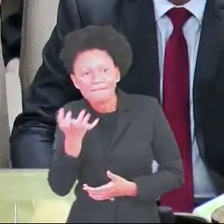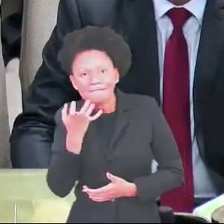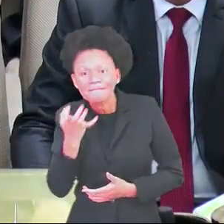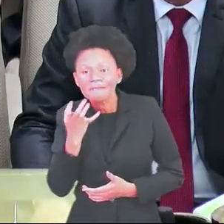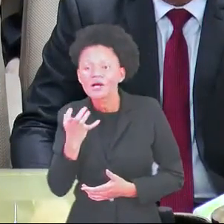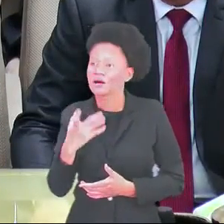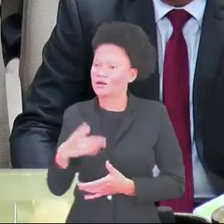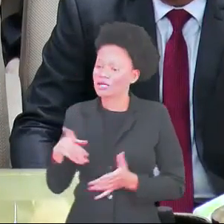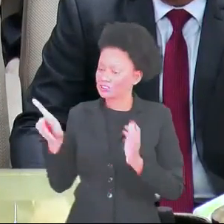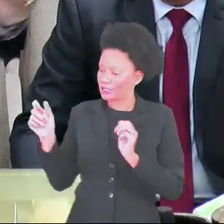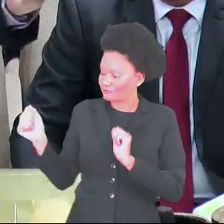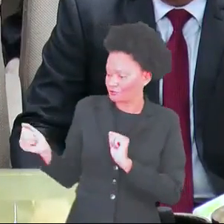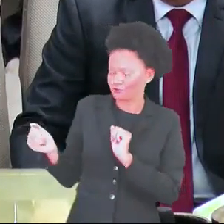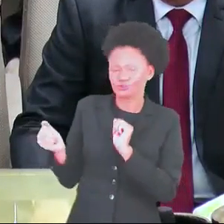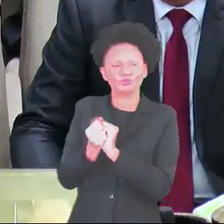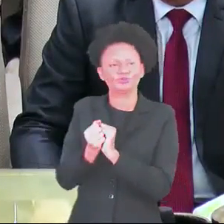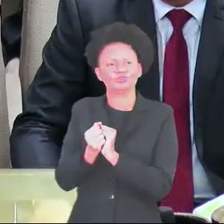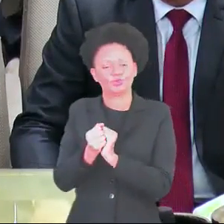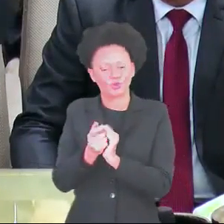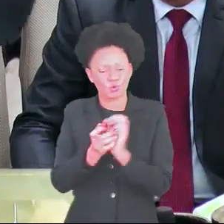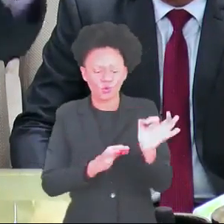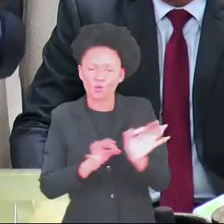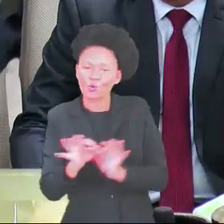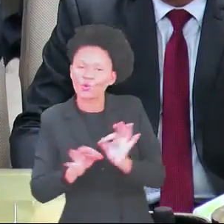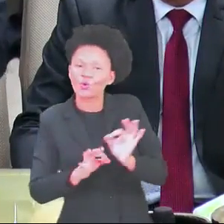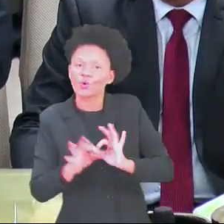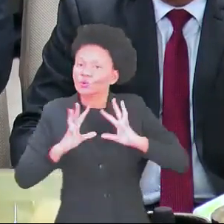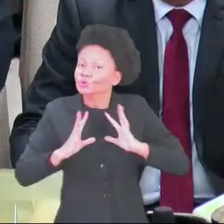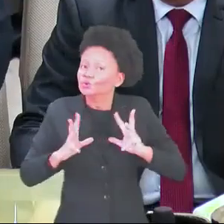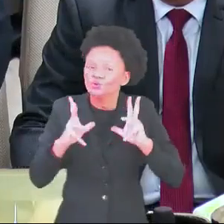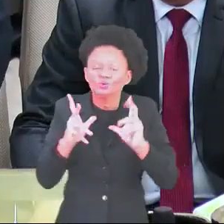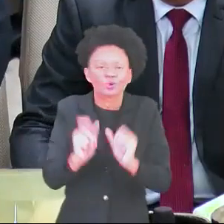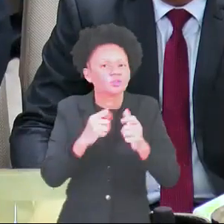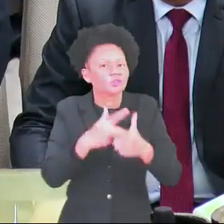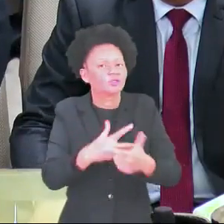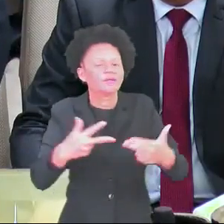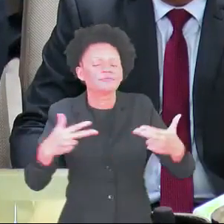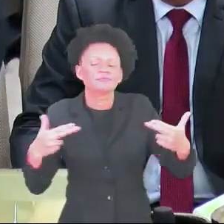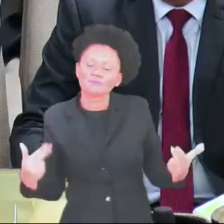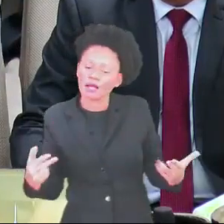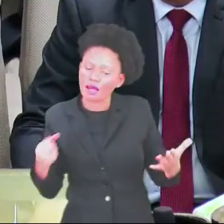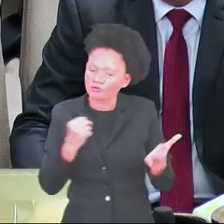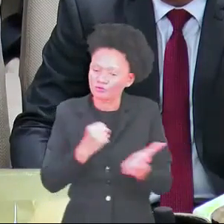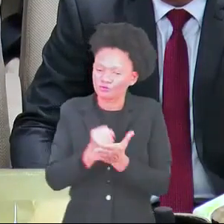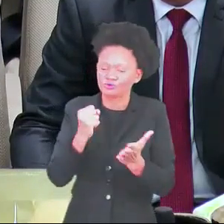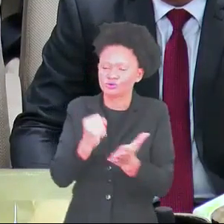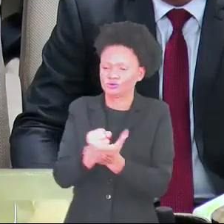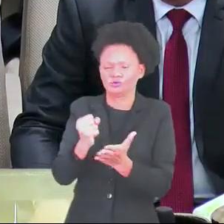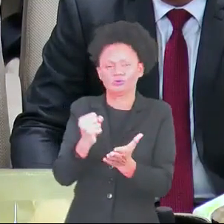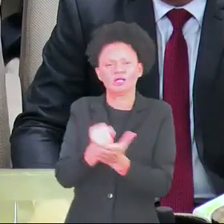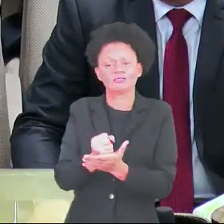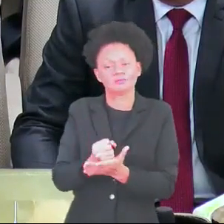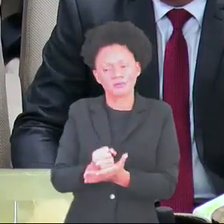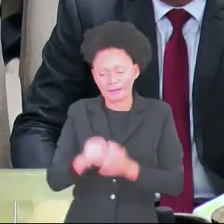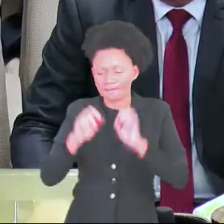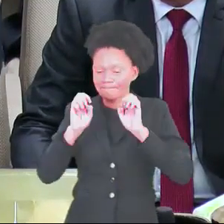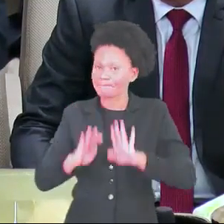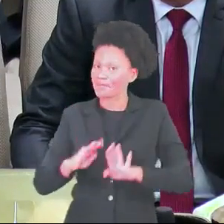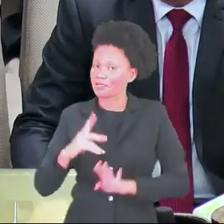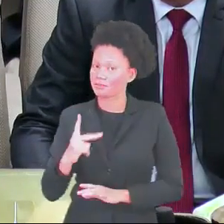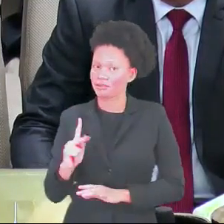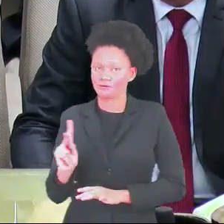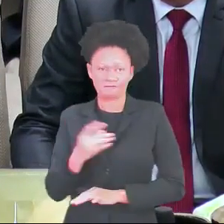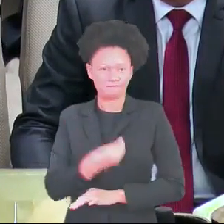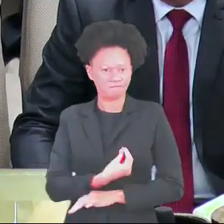daquele que estava com ele para fazer com que todas as coisas cooperassem para o bem da sua vida.